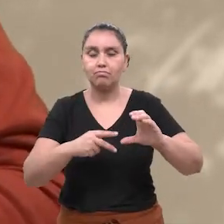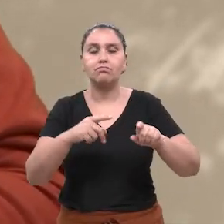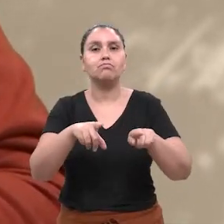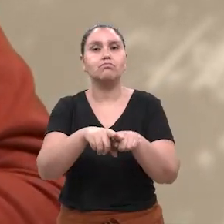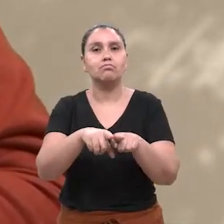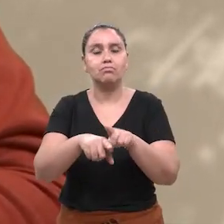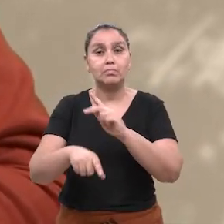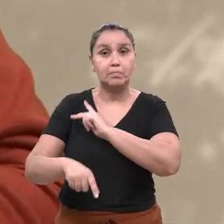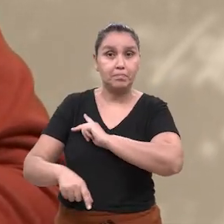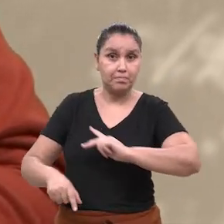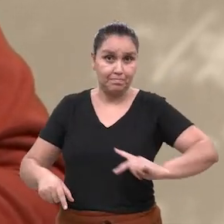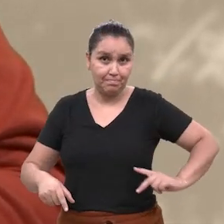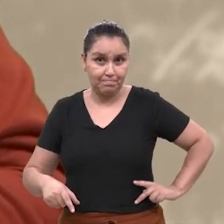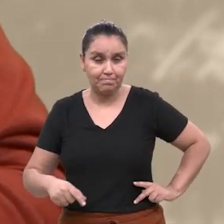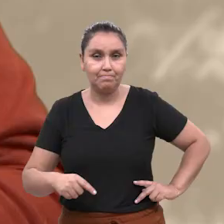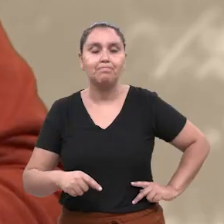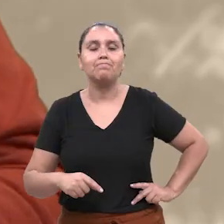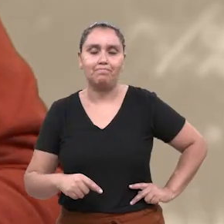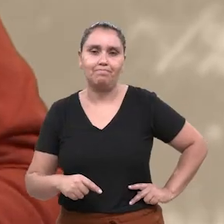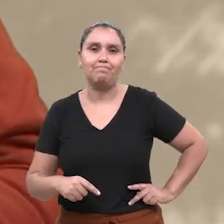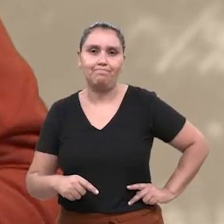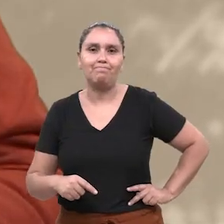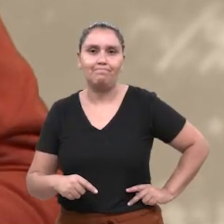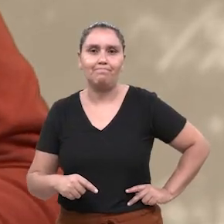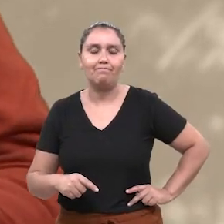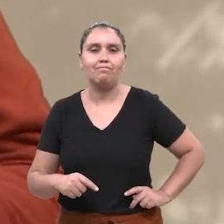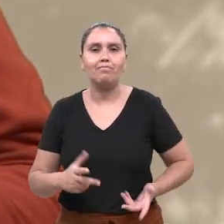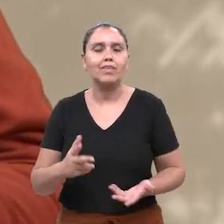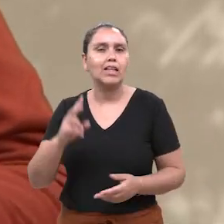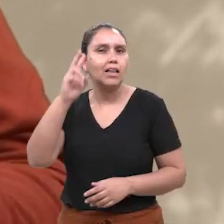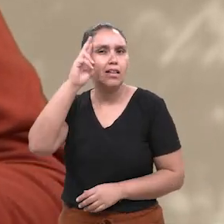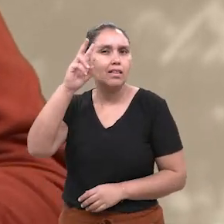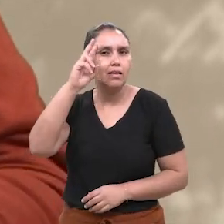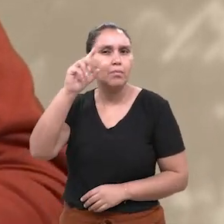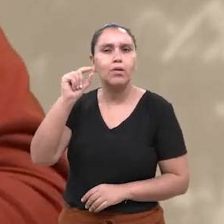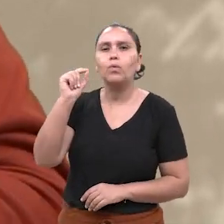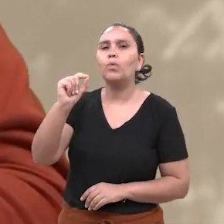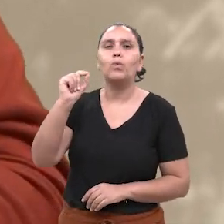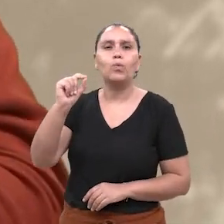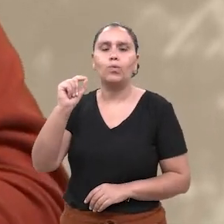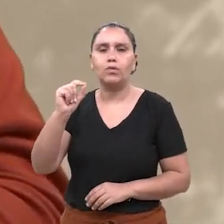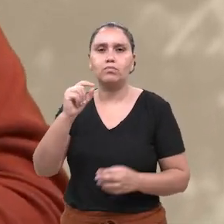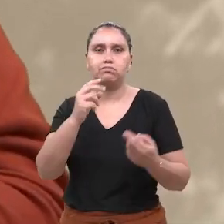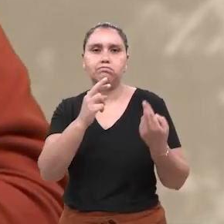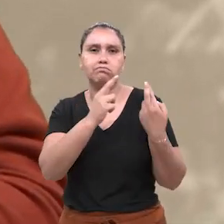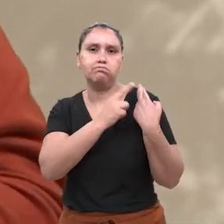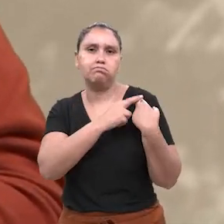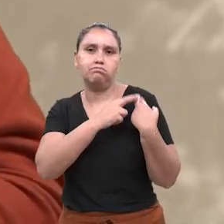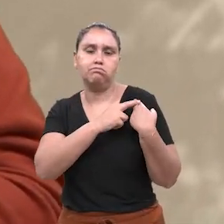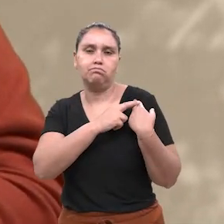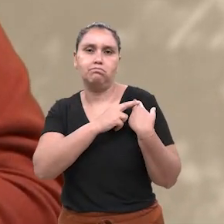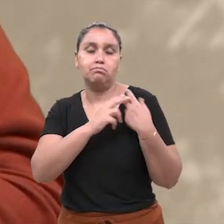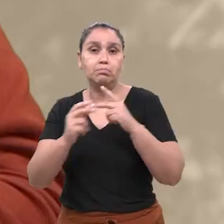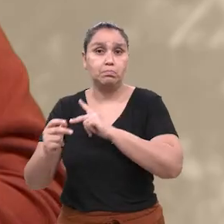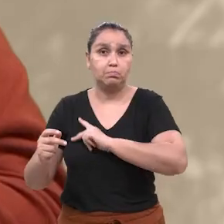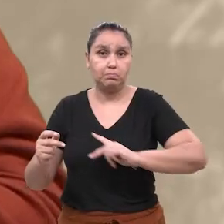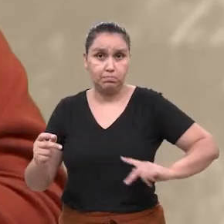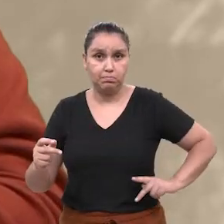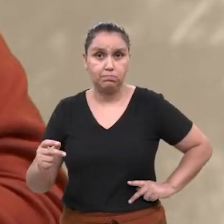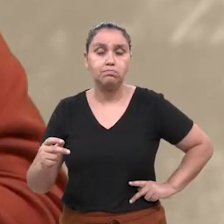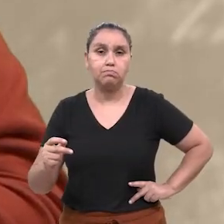presidente de um legislativo, né? Resgatando um pouco qual é a função do presidente